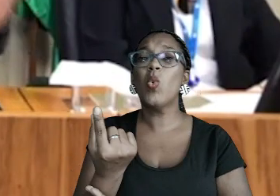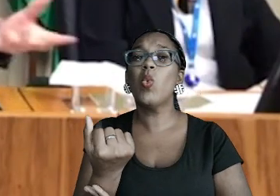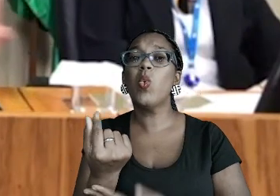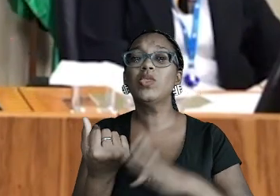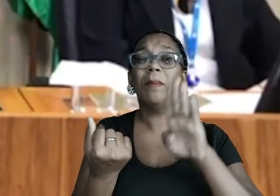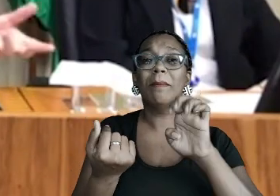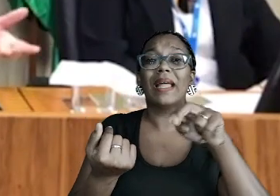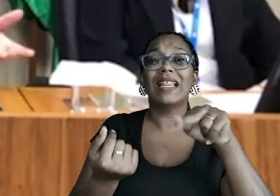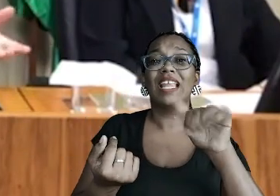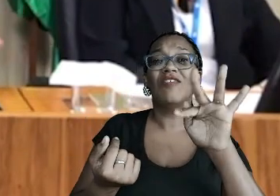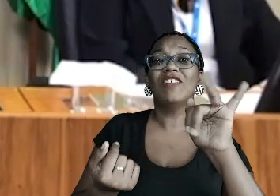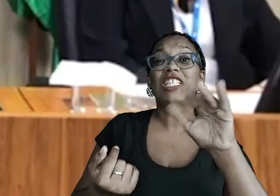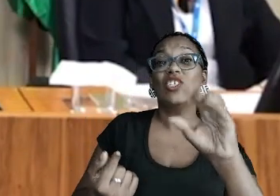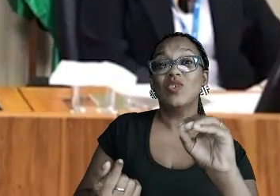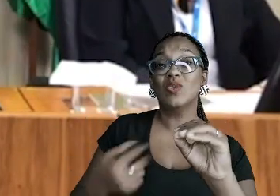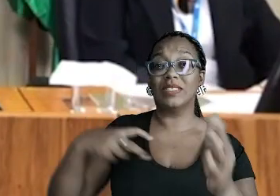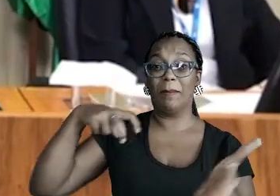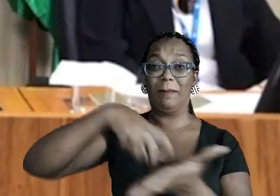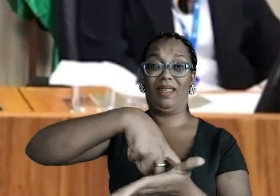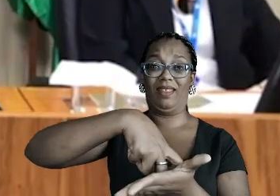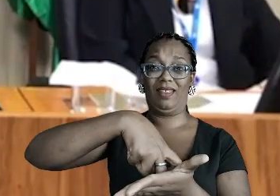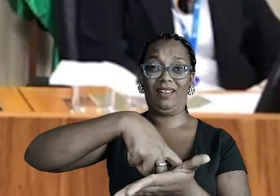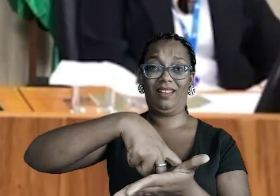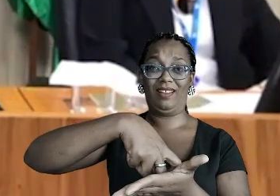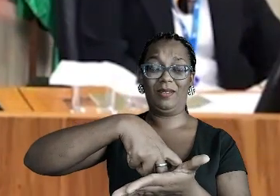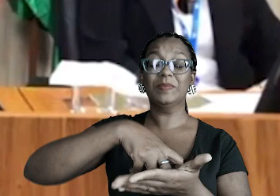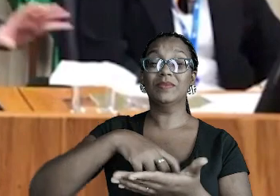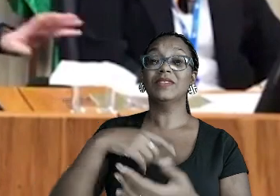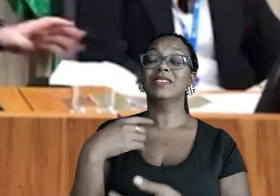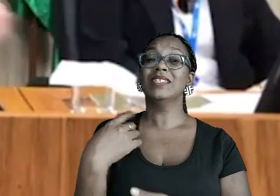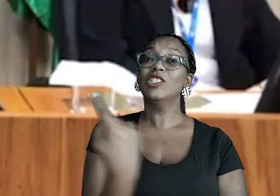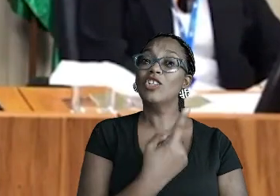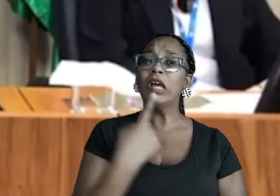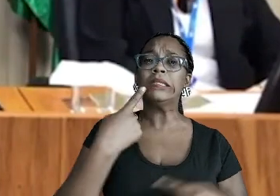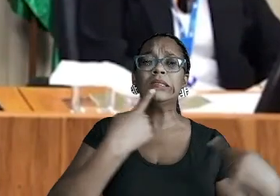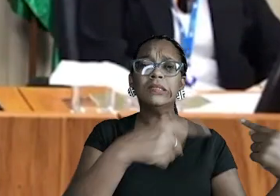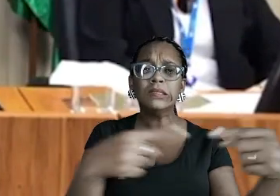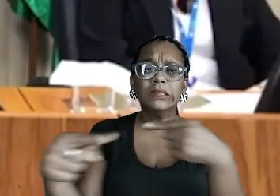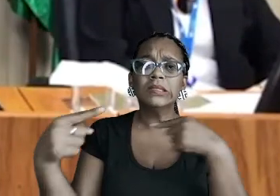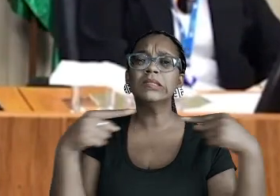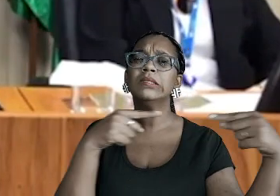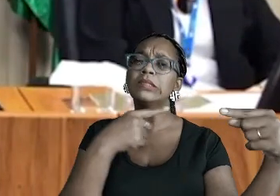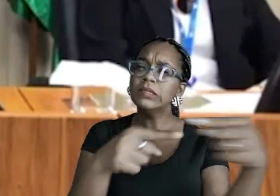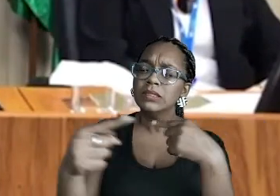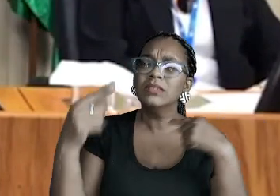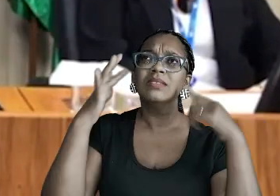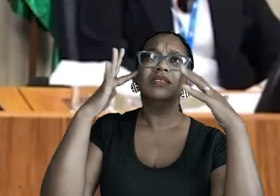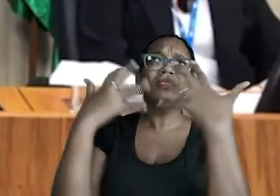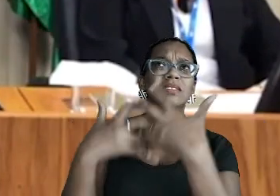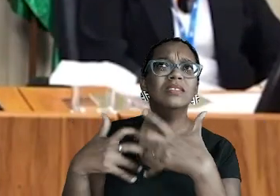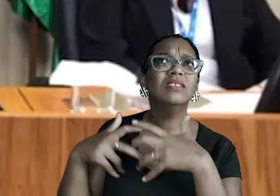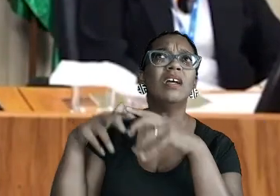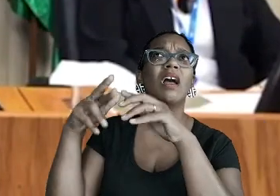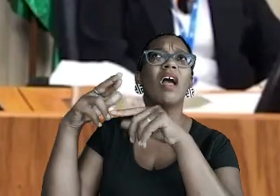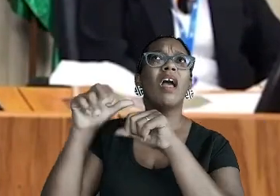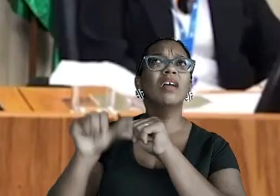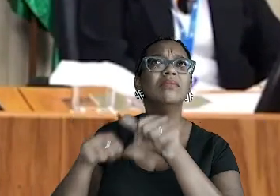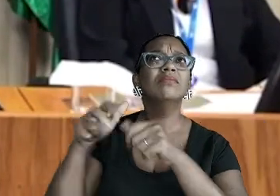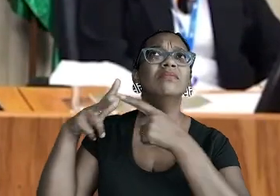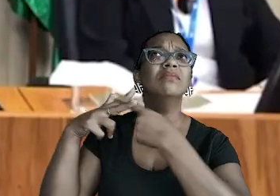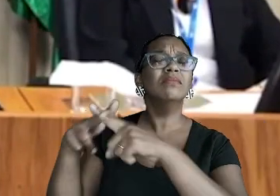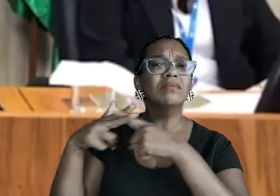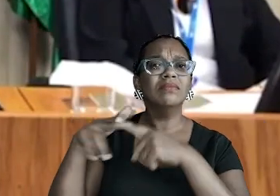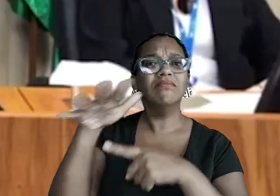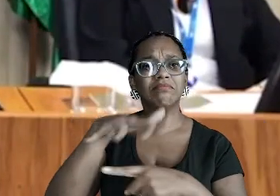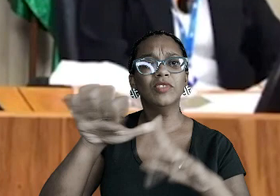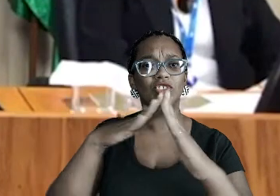da pena é um negócio e nós já estamos discutindo discutindo repensando revisando conceitos no